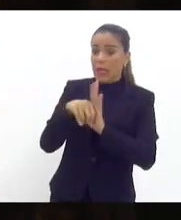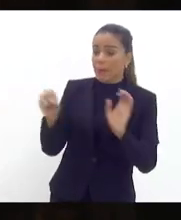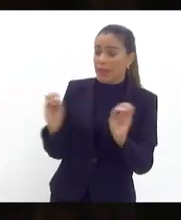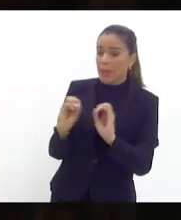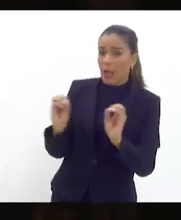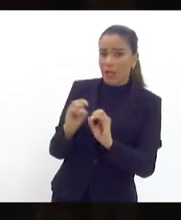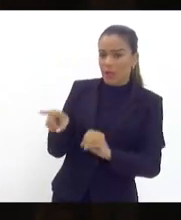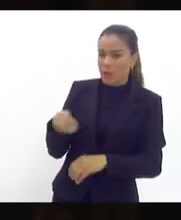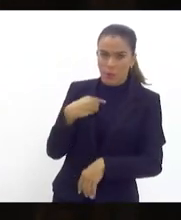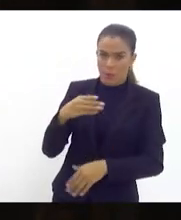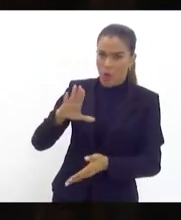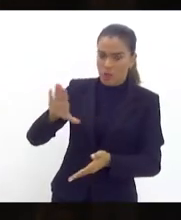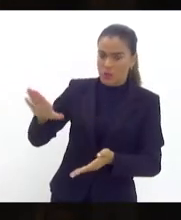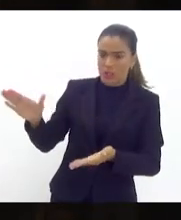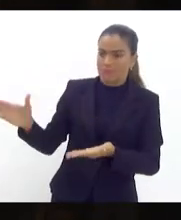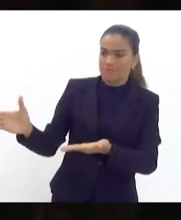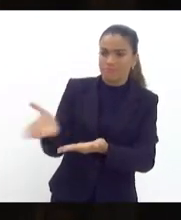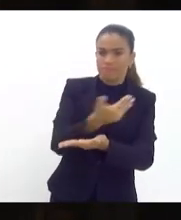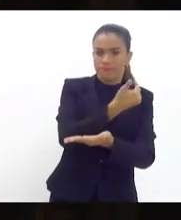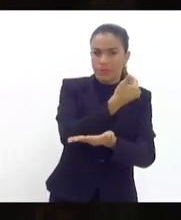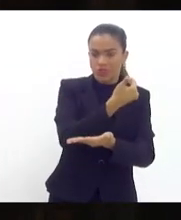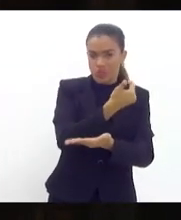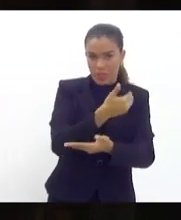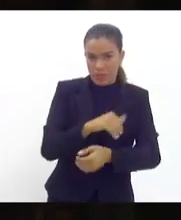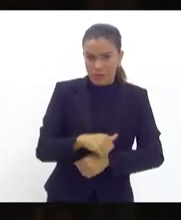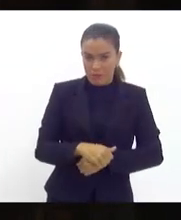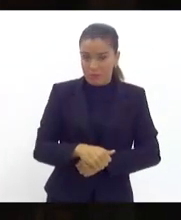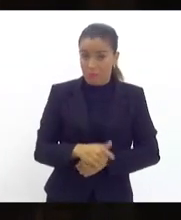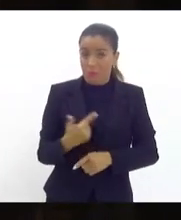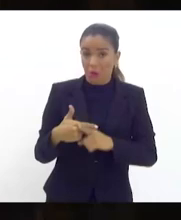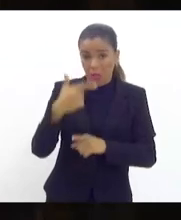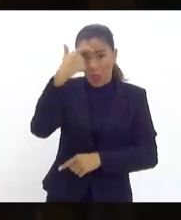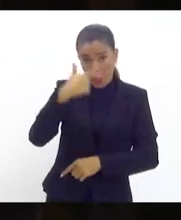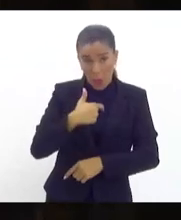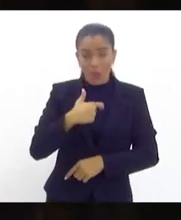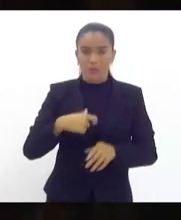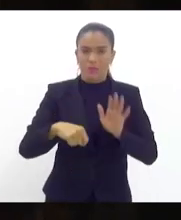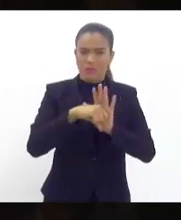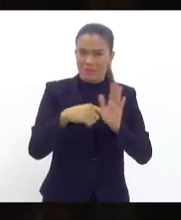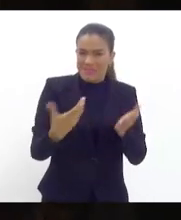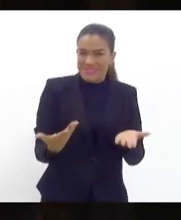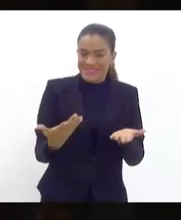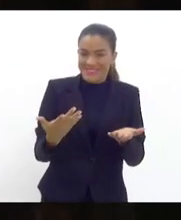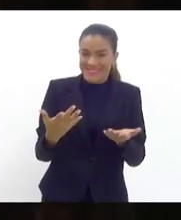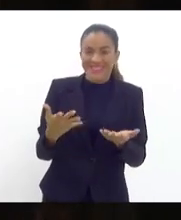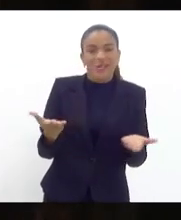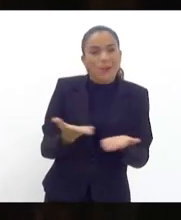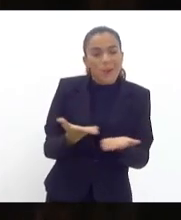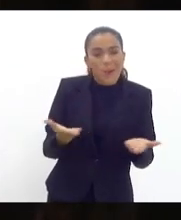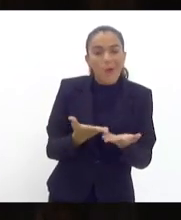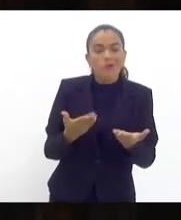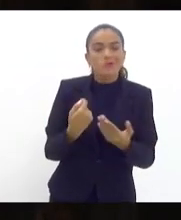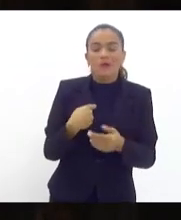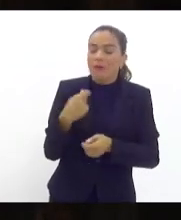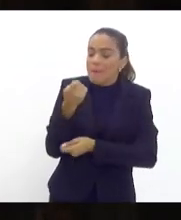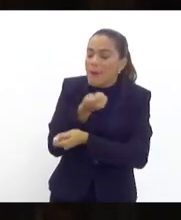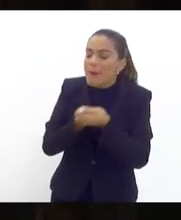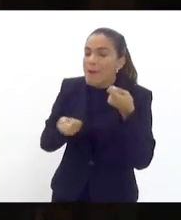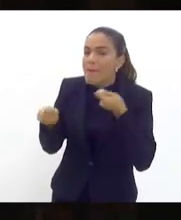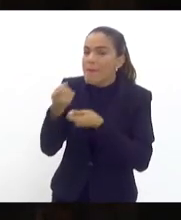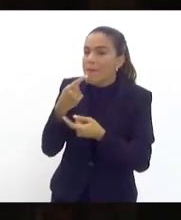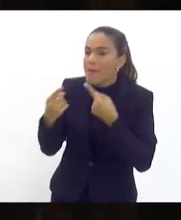não pode ser retirado pela polícia porque isso nós estaremos cometendo um crime Então hoje o indivíduo ele tem que ser convencido